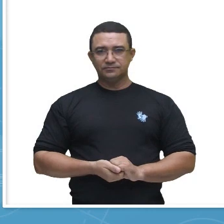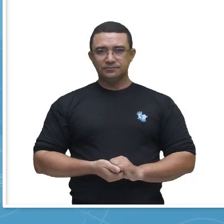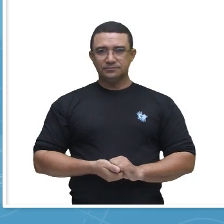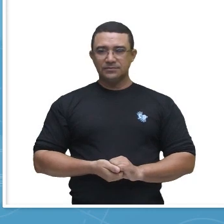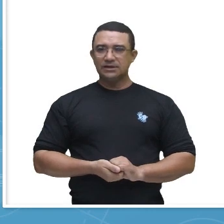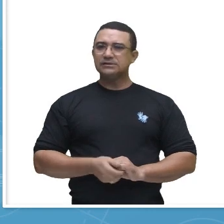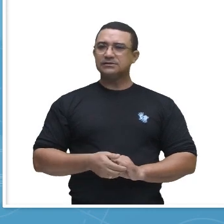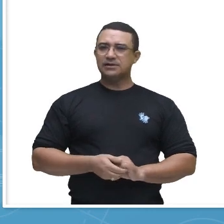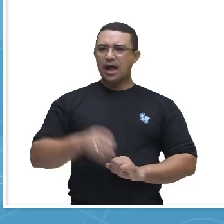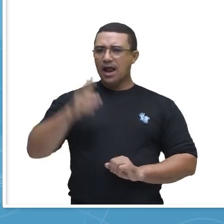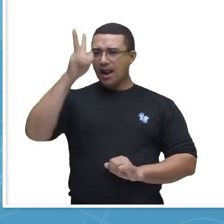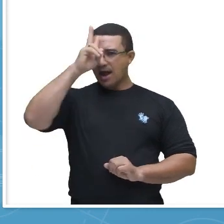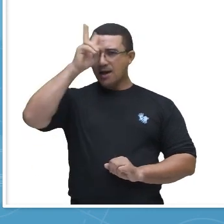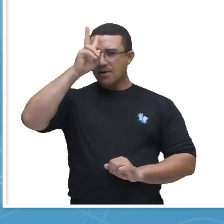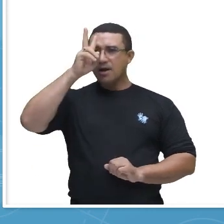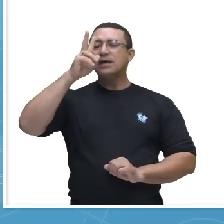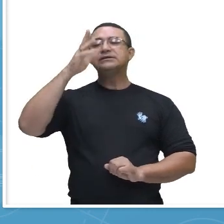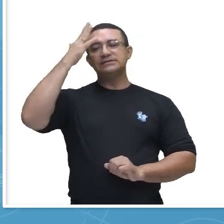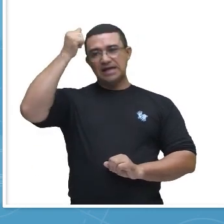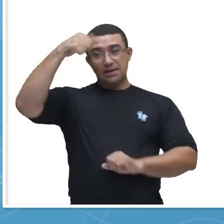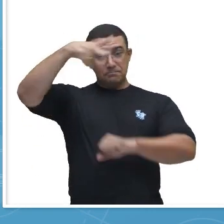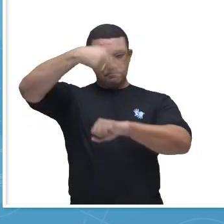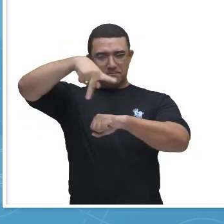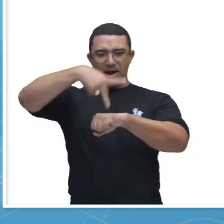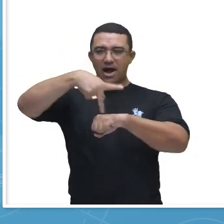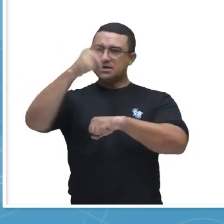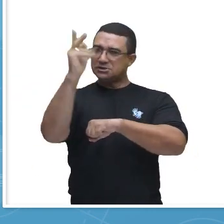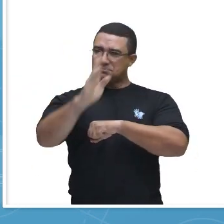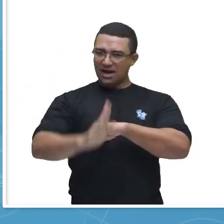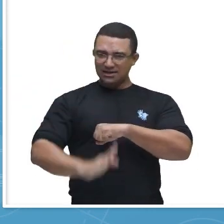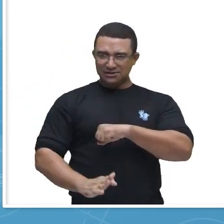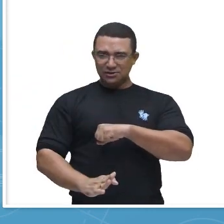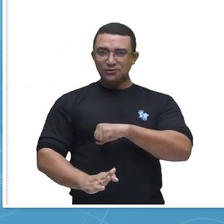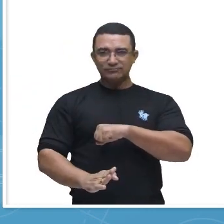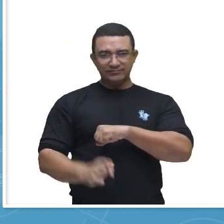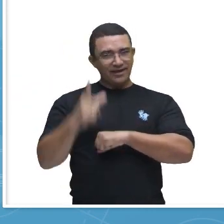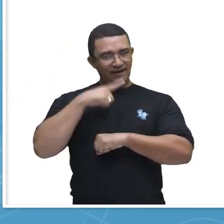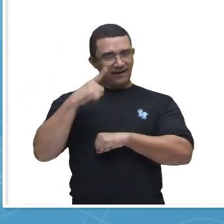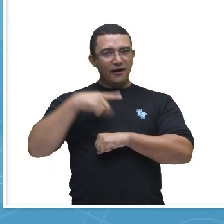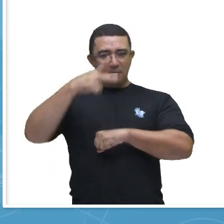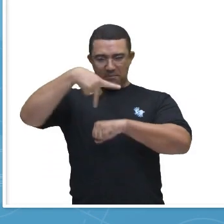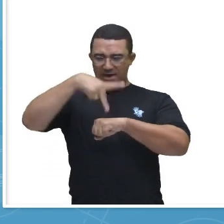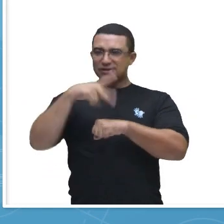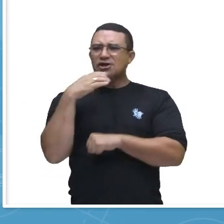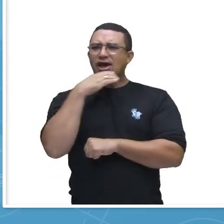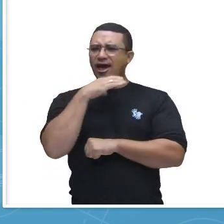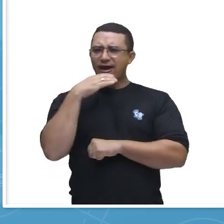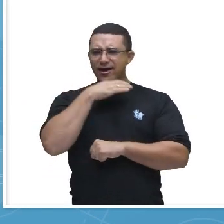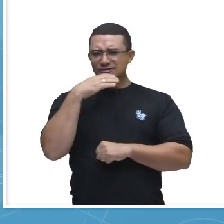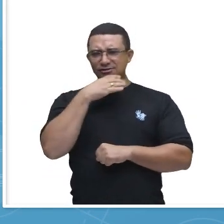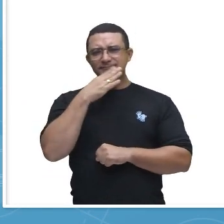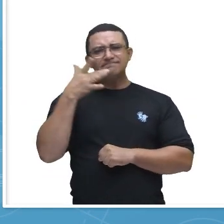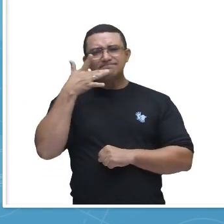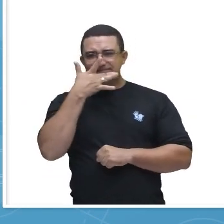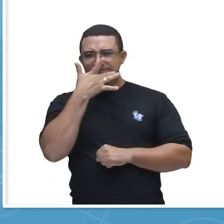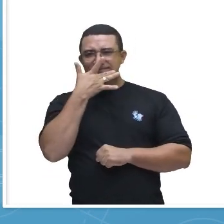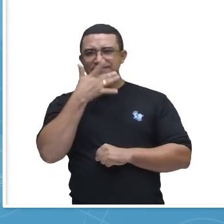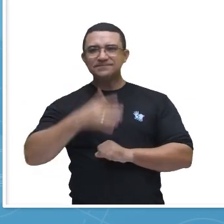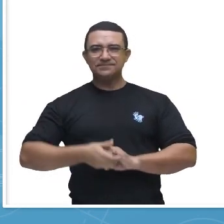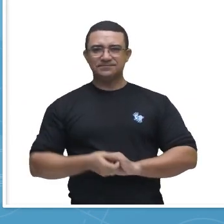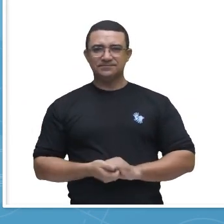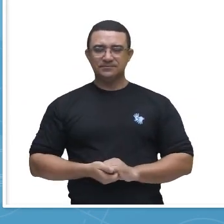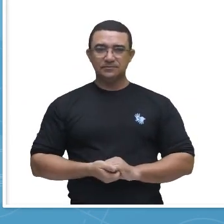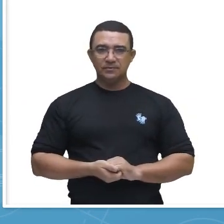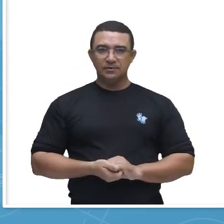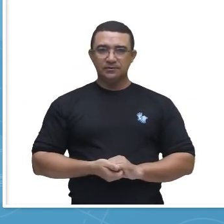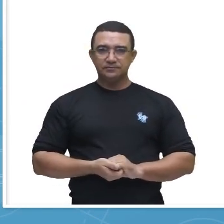país tropical, abençoado por Deus e bonito por natureza, né? Então, já sabe aqui, ó. Falou que ele está em duas